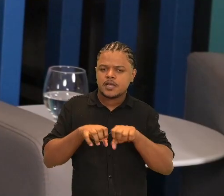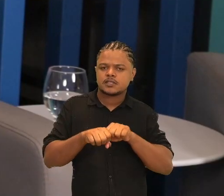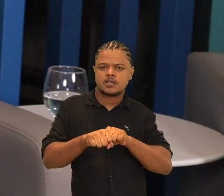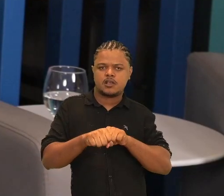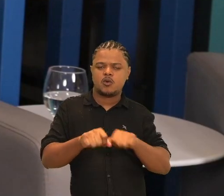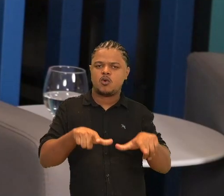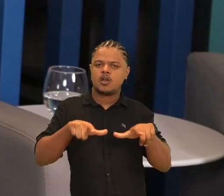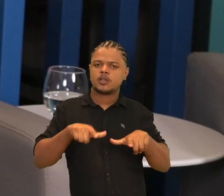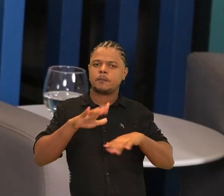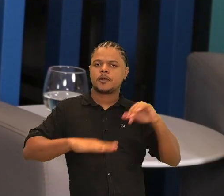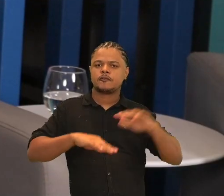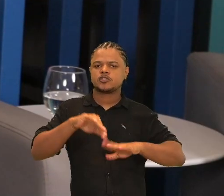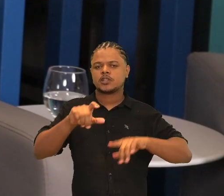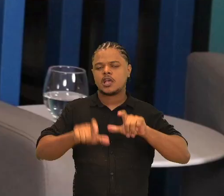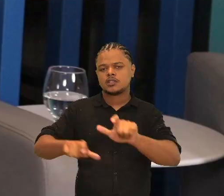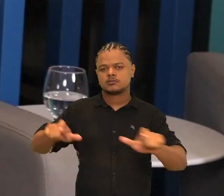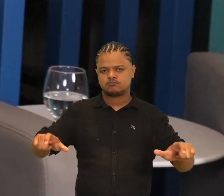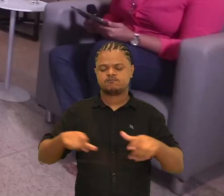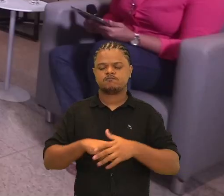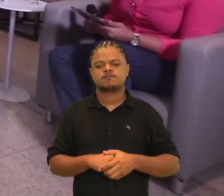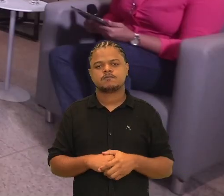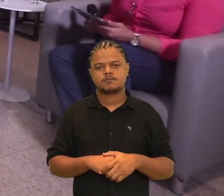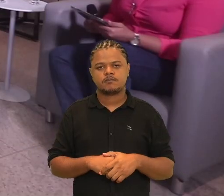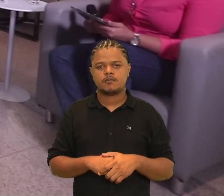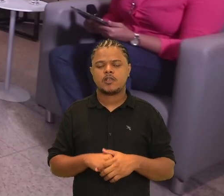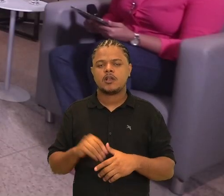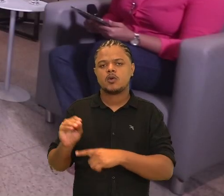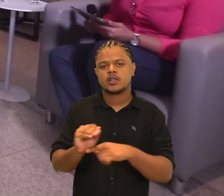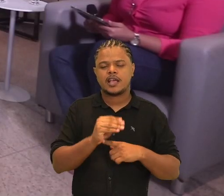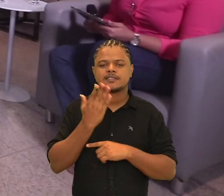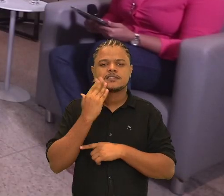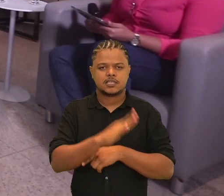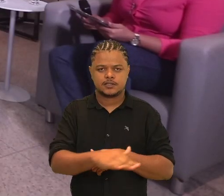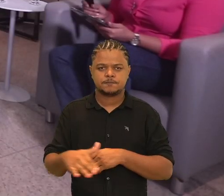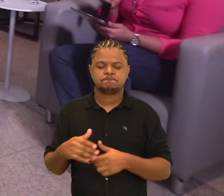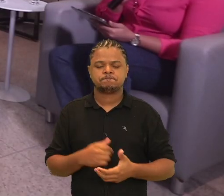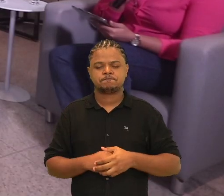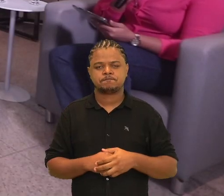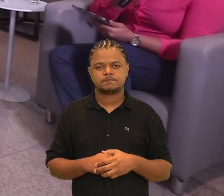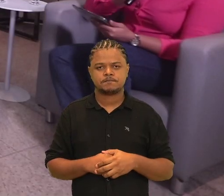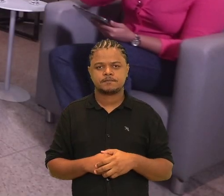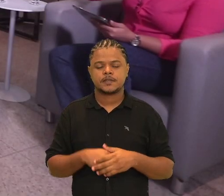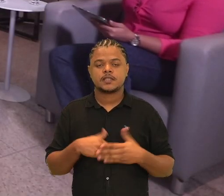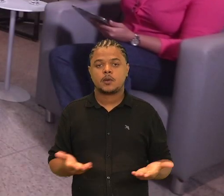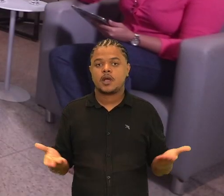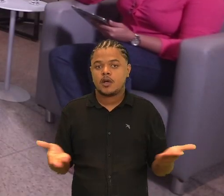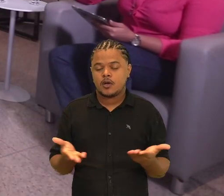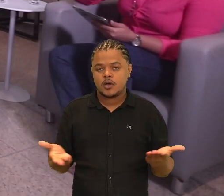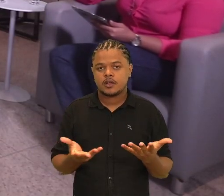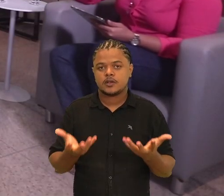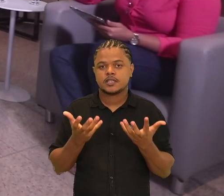desses profissionais que vão lidar com essa criança, com esse adolescente, enfim. Bom, agora eu queria que a